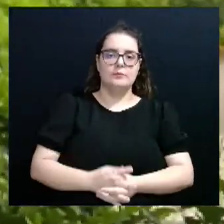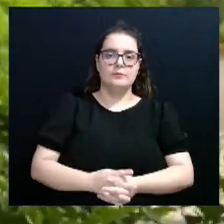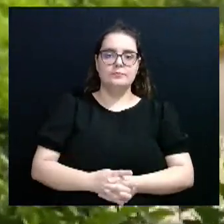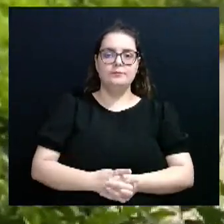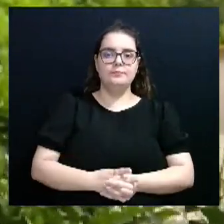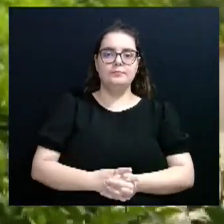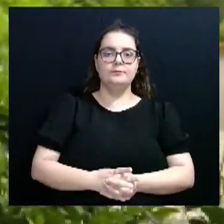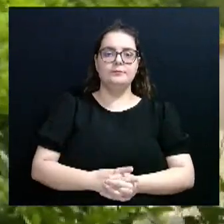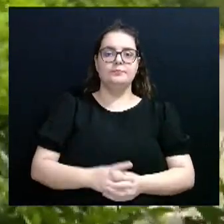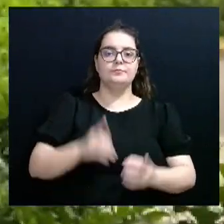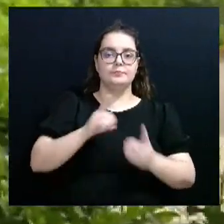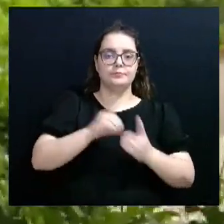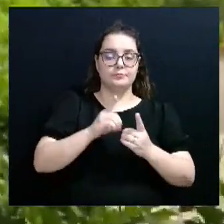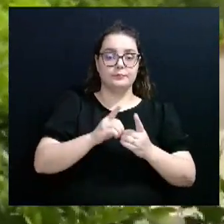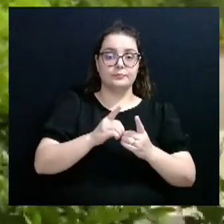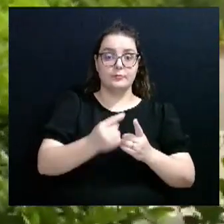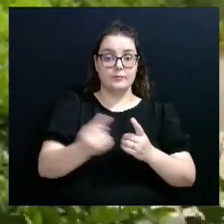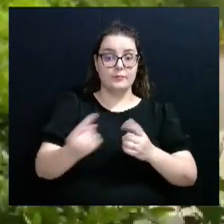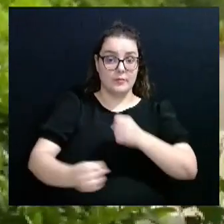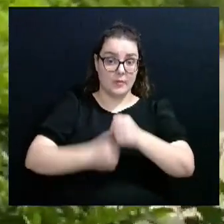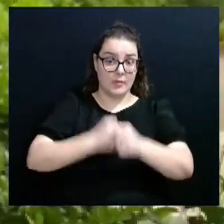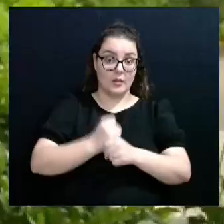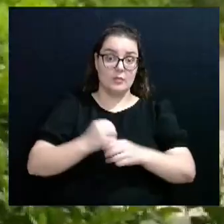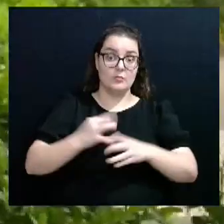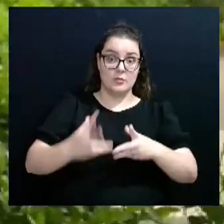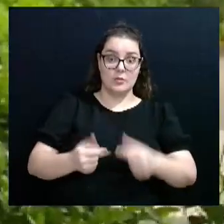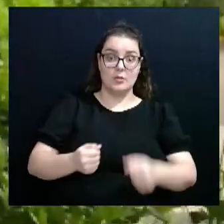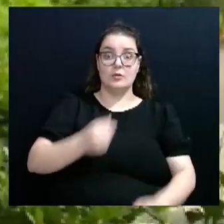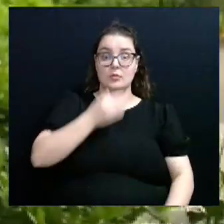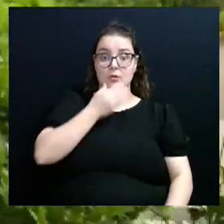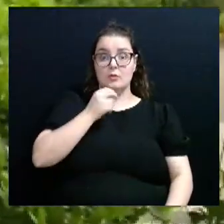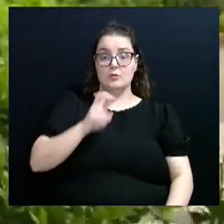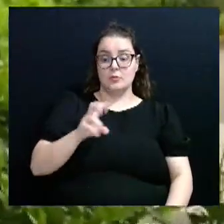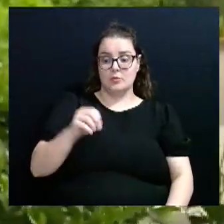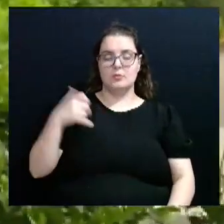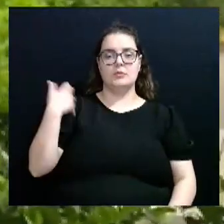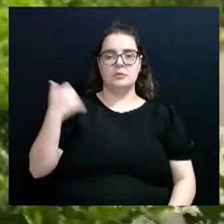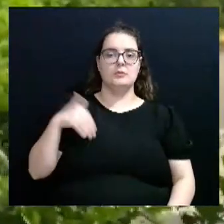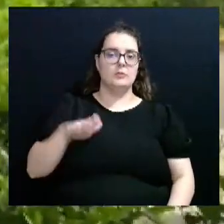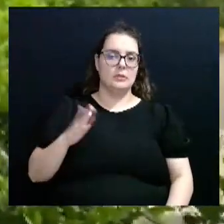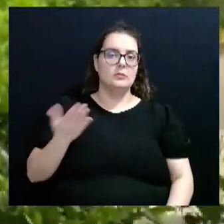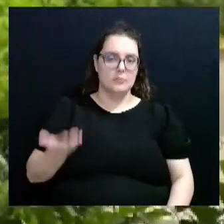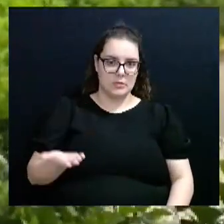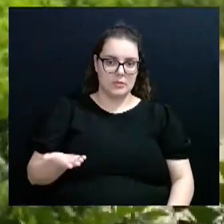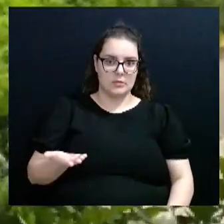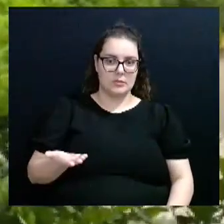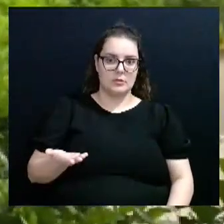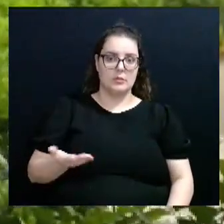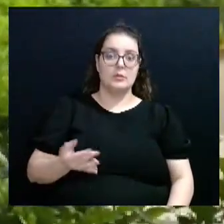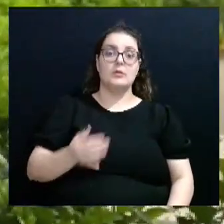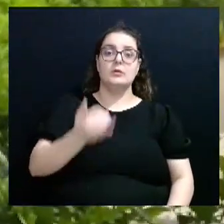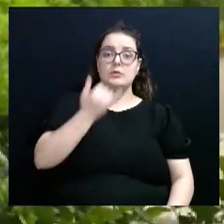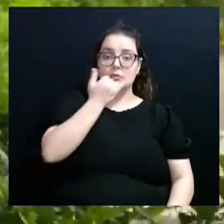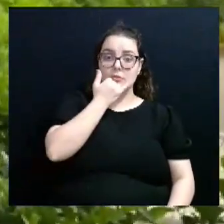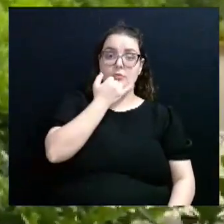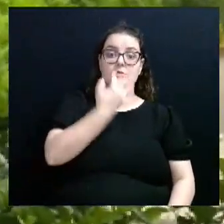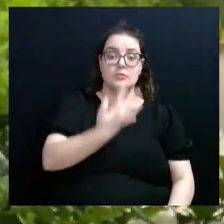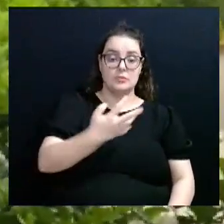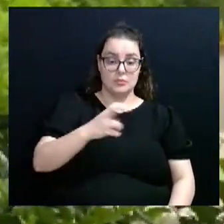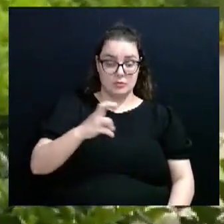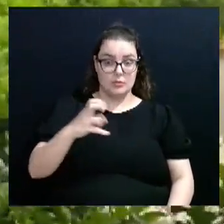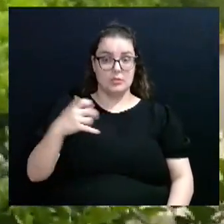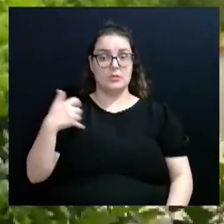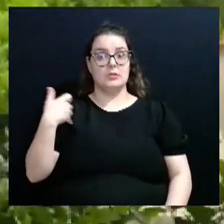é recomendada para todos os homens a partir dos 50 anos e a partir dos 45 anos recomendamos